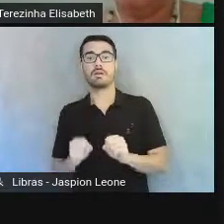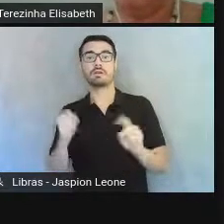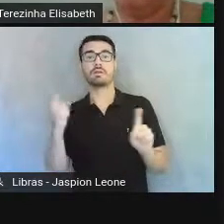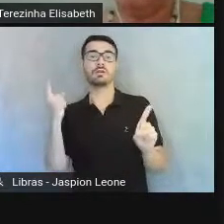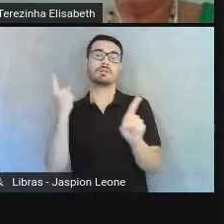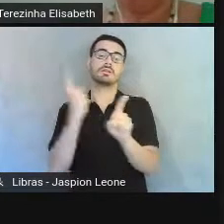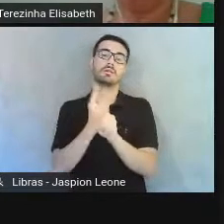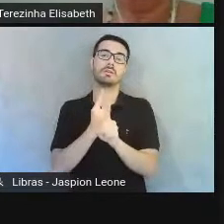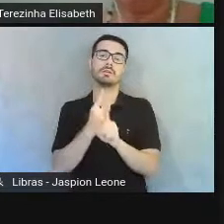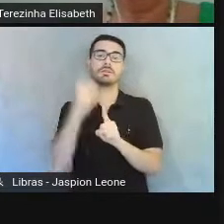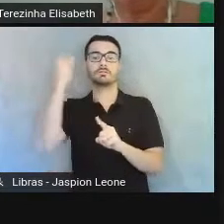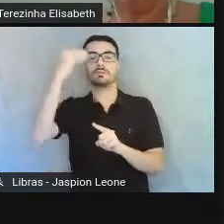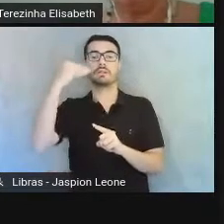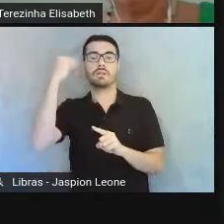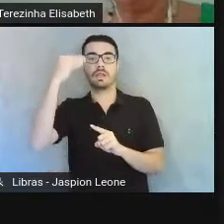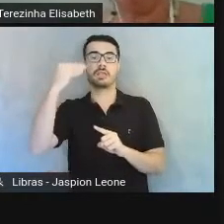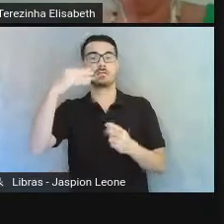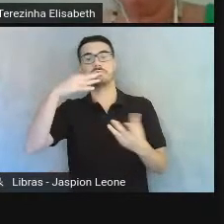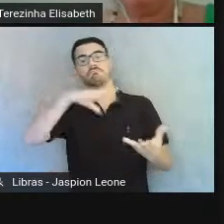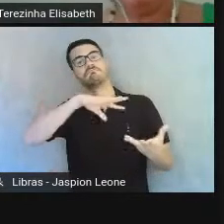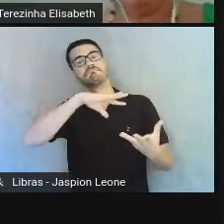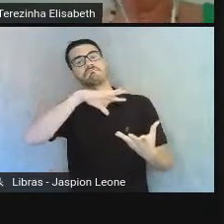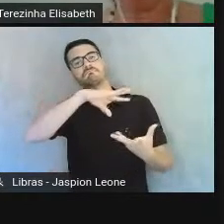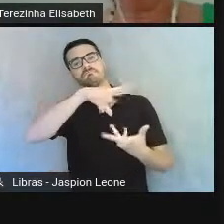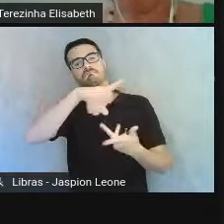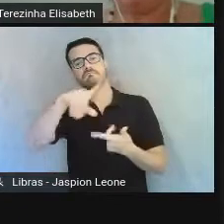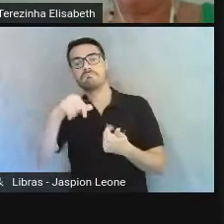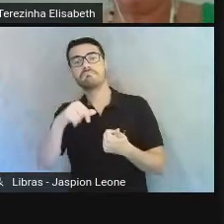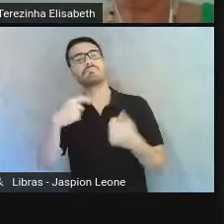muro, e é preciso a prática para atravessar o muro.